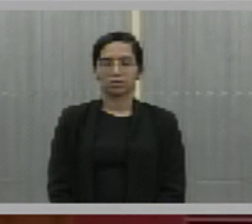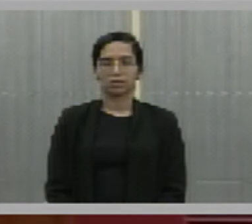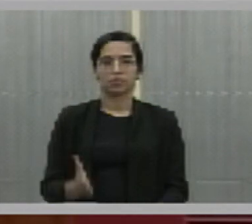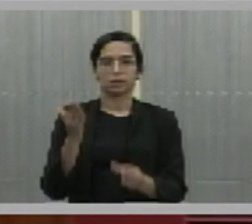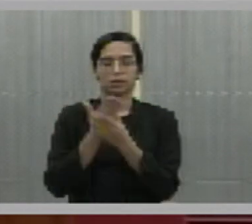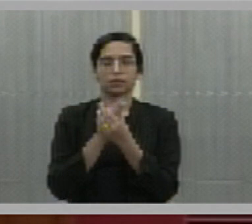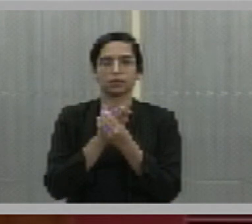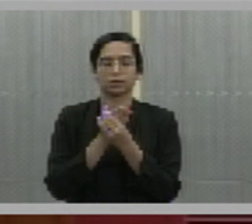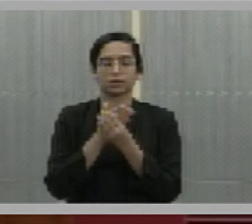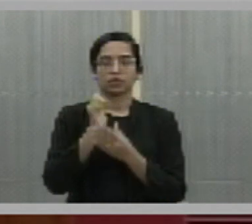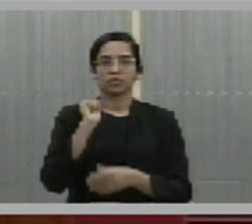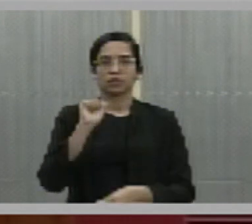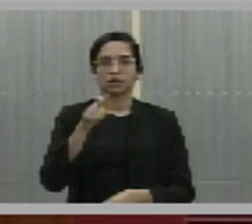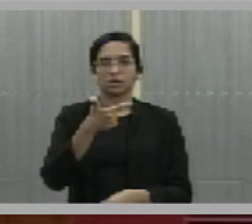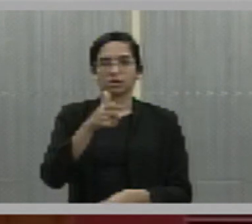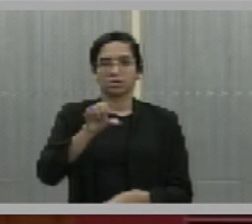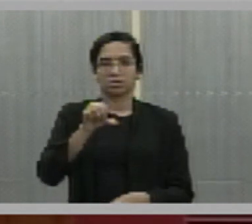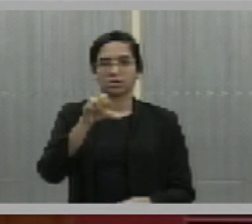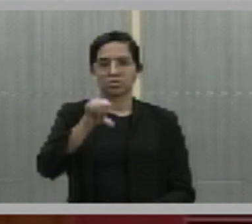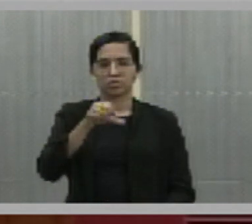Processo AL